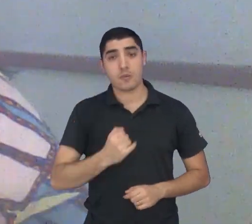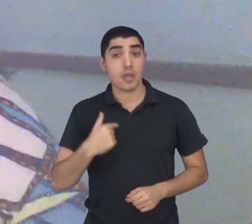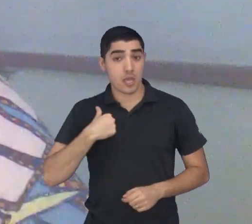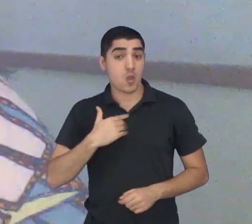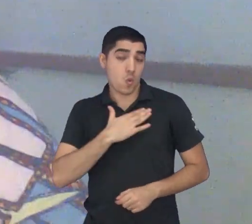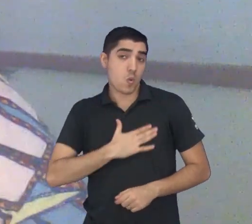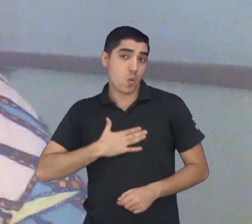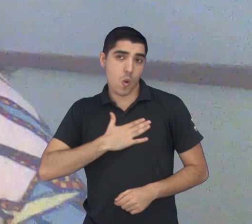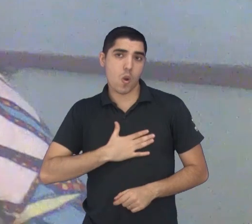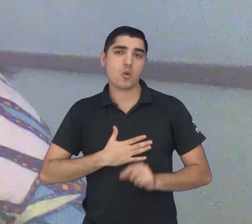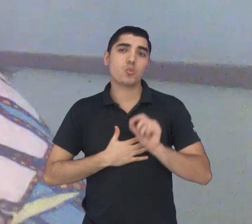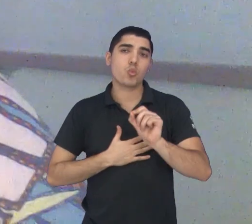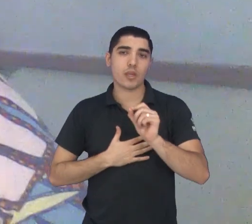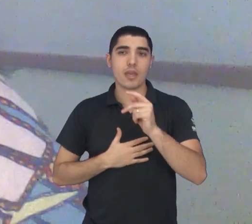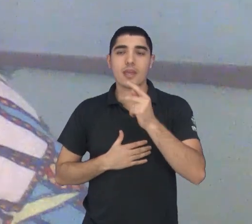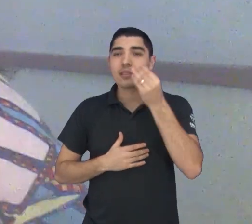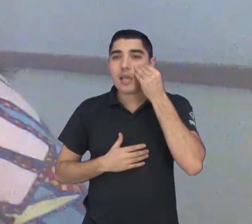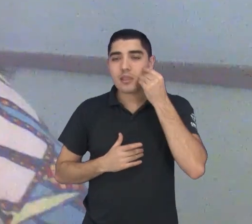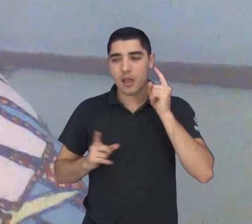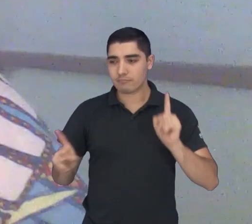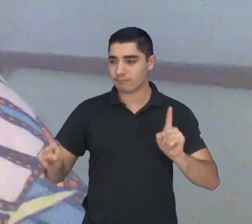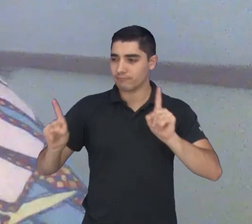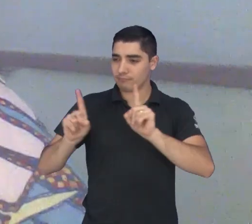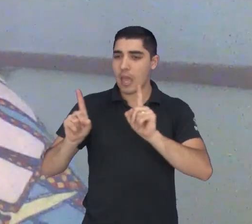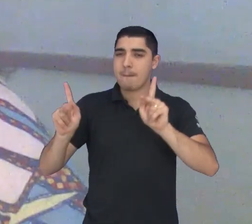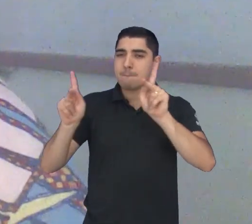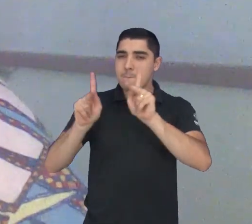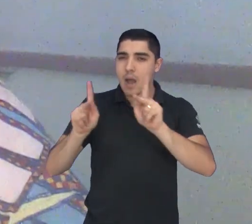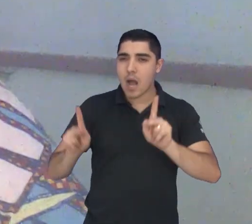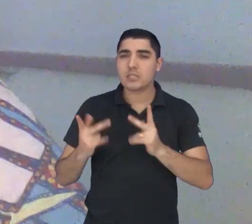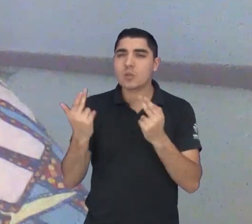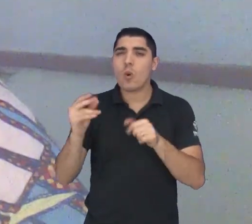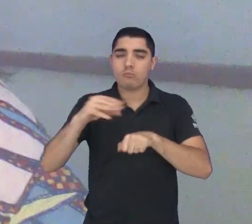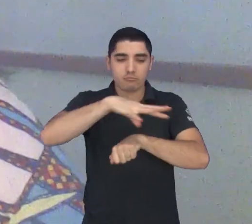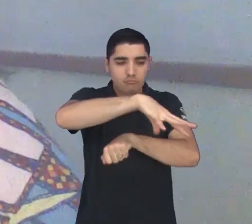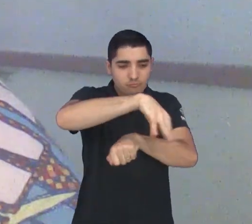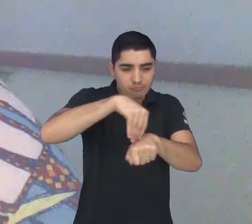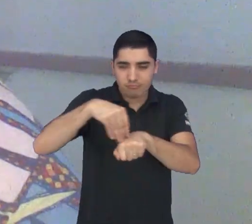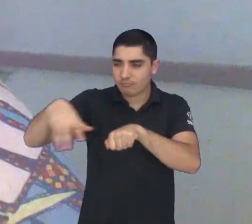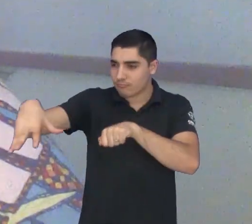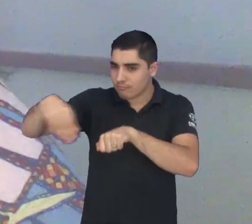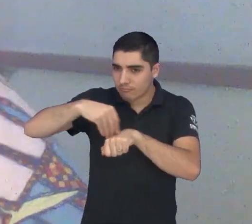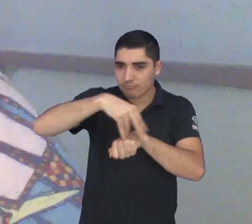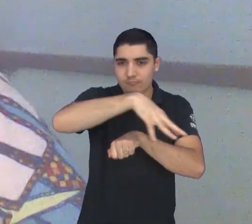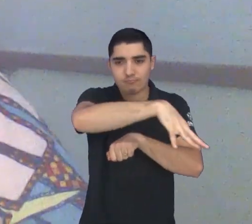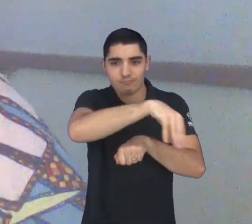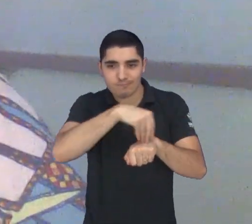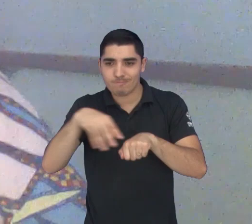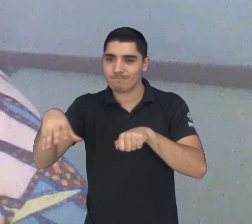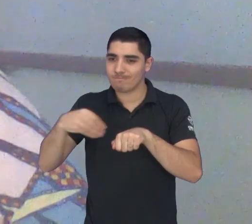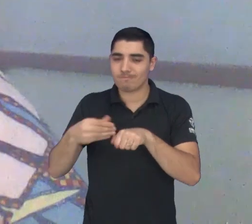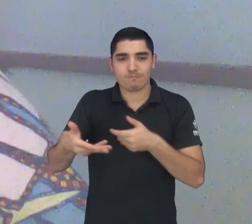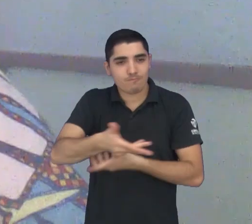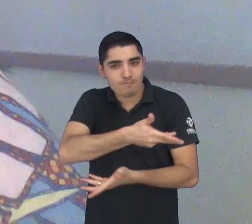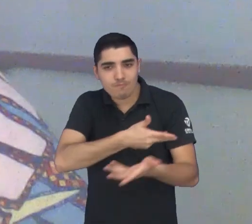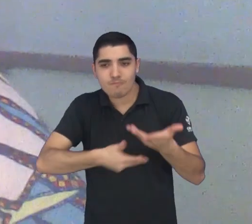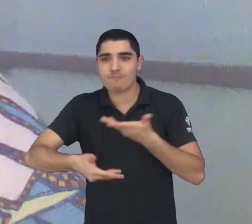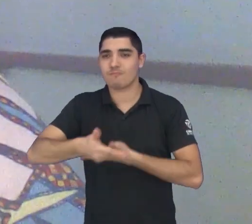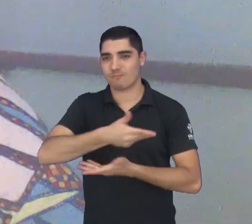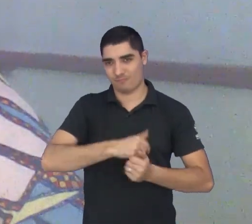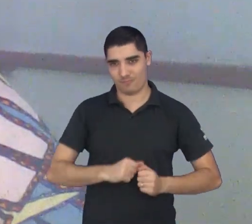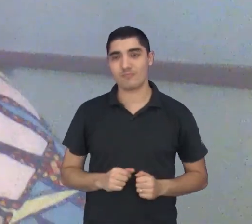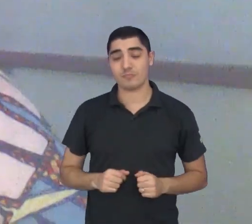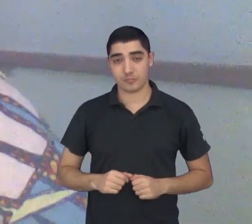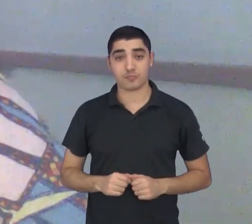desse posicionamento apaziguador e mediador das questões. Eu acho que sempre resolve. Nos últimos